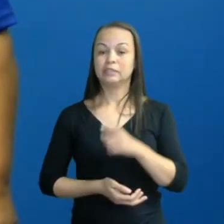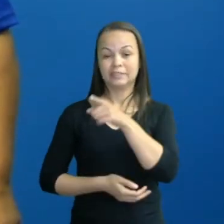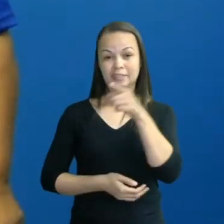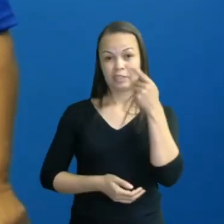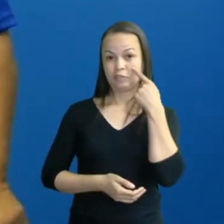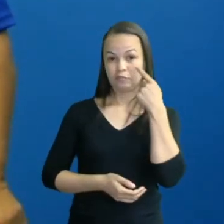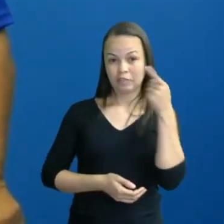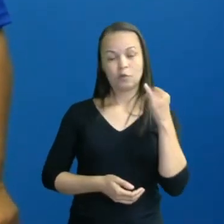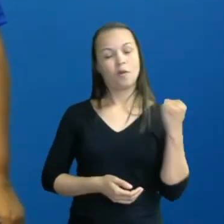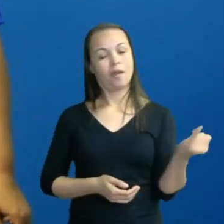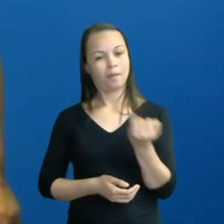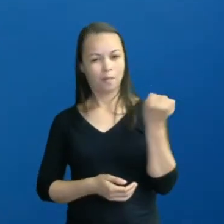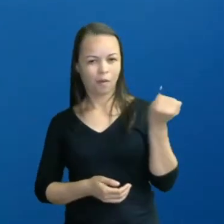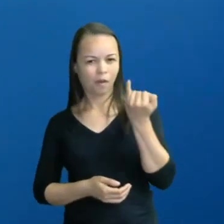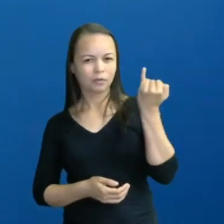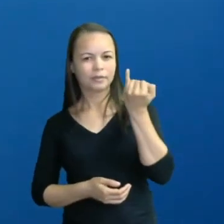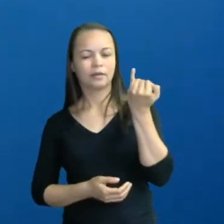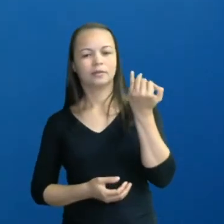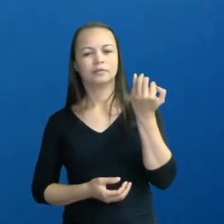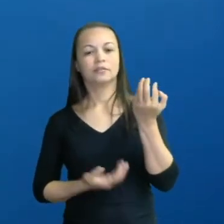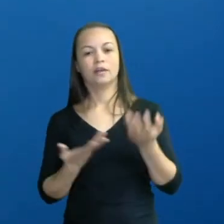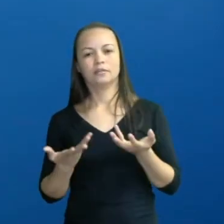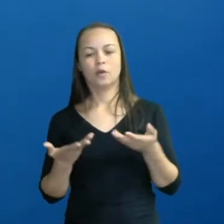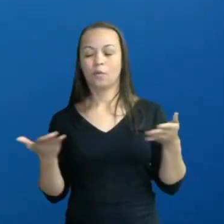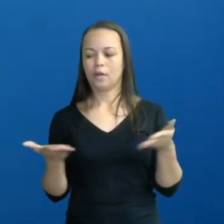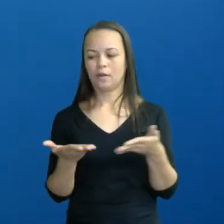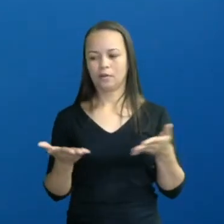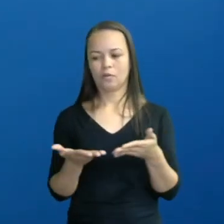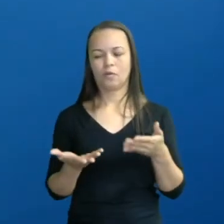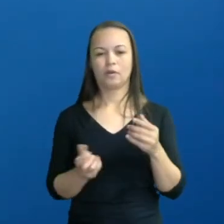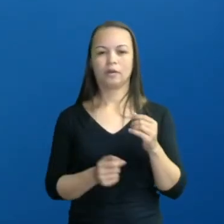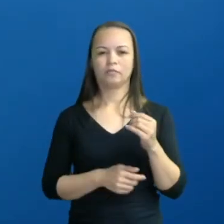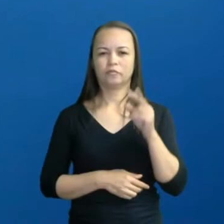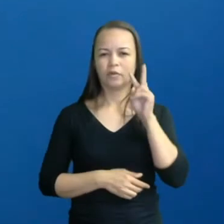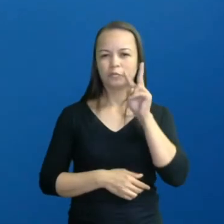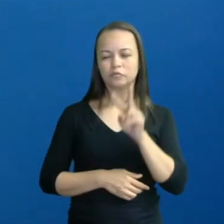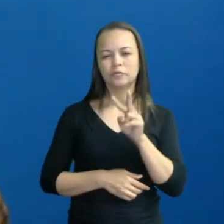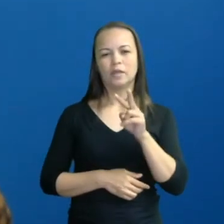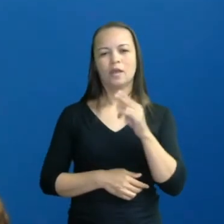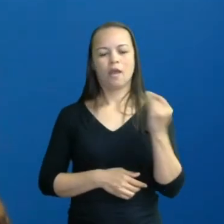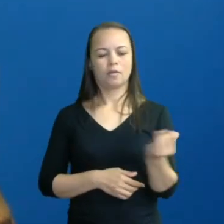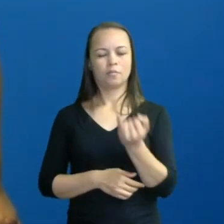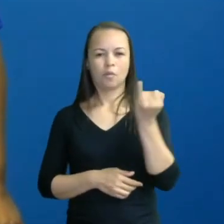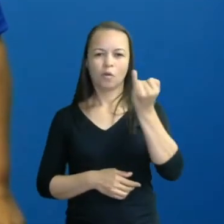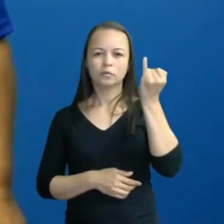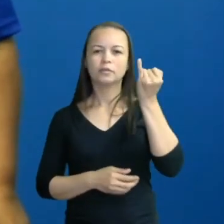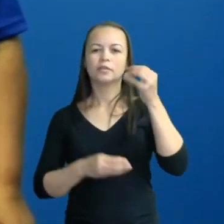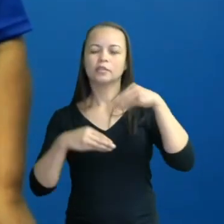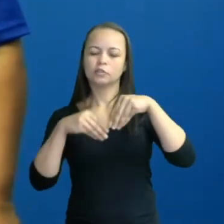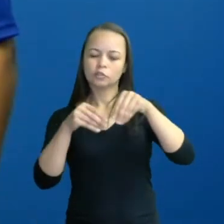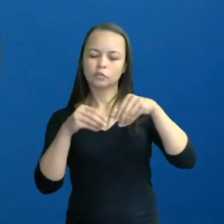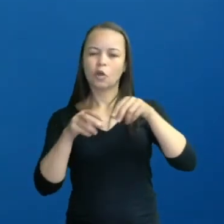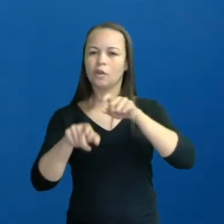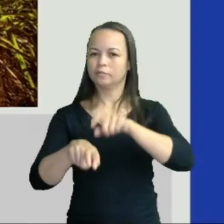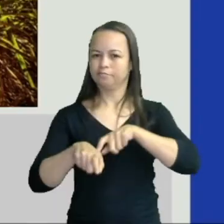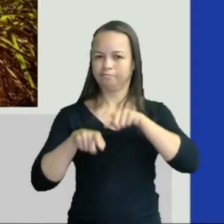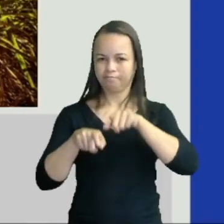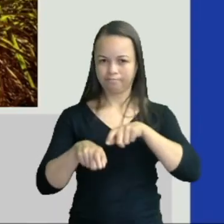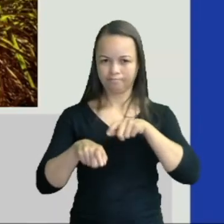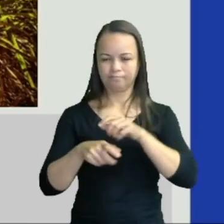como é importante, né? Então, agora a gente vai ver a importância do solo e a agricultura. Vamos